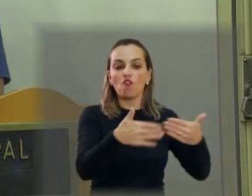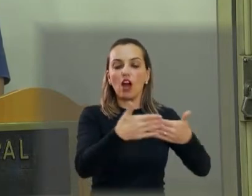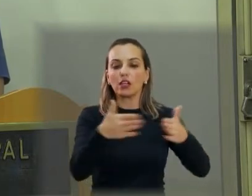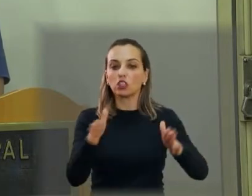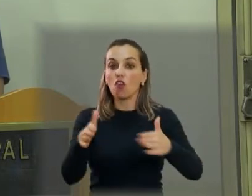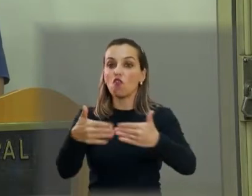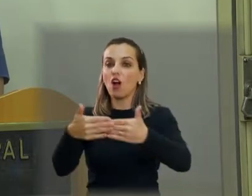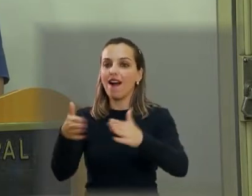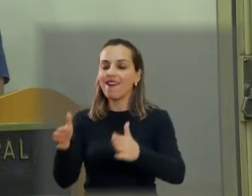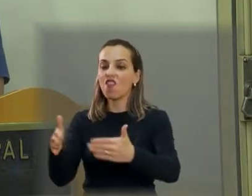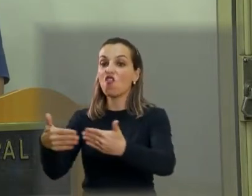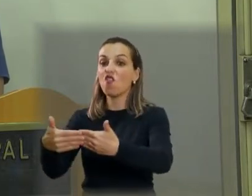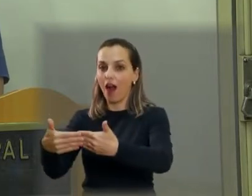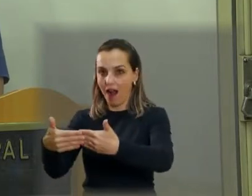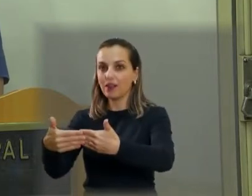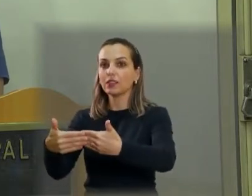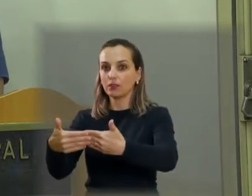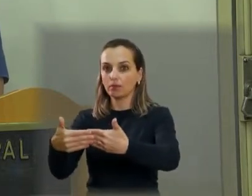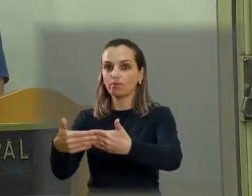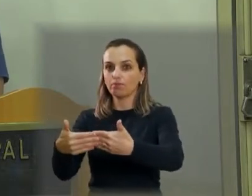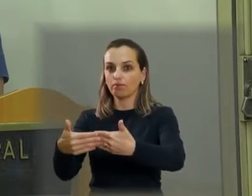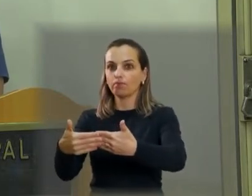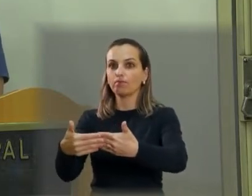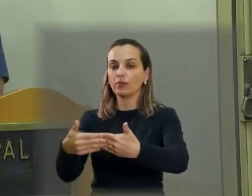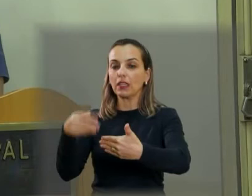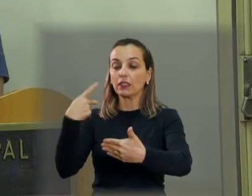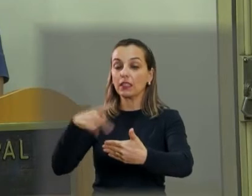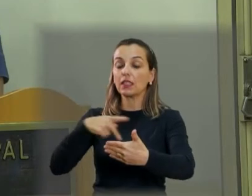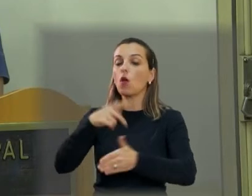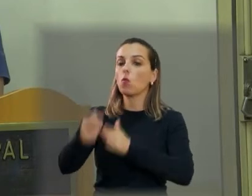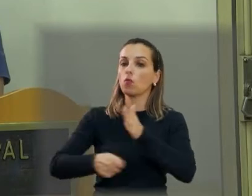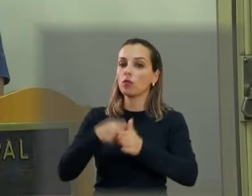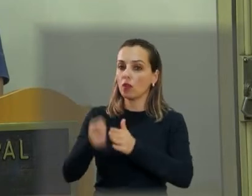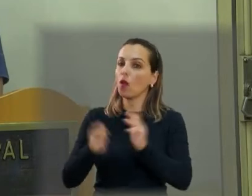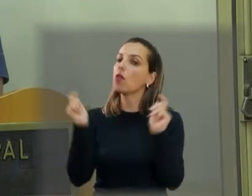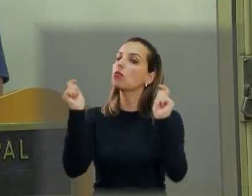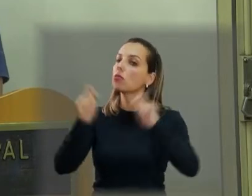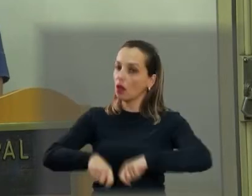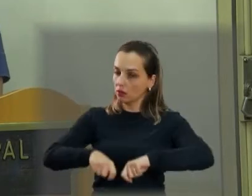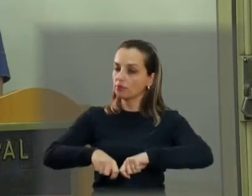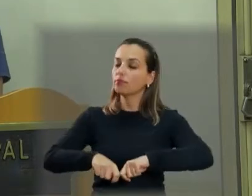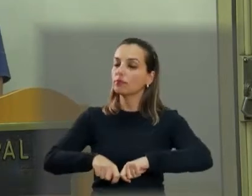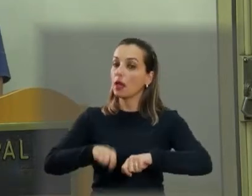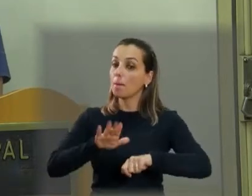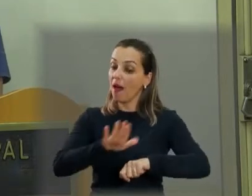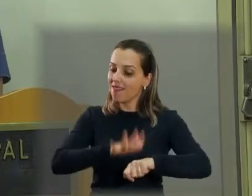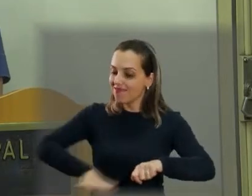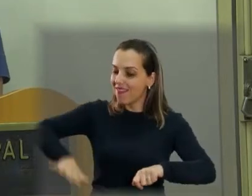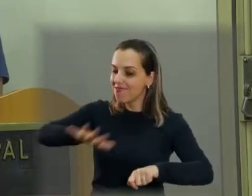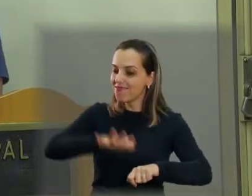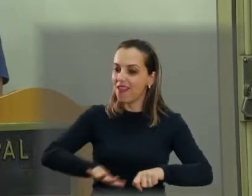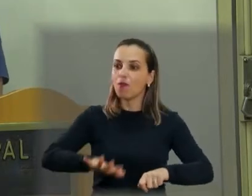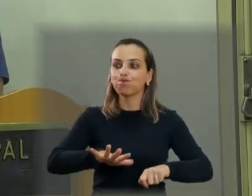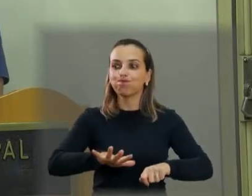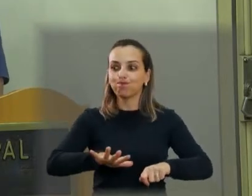os locais, para Araraquara é uma coisa impossível, a gente depende da região. E a gente